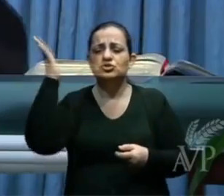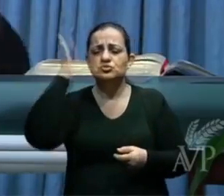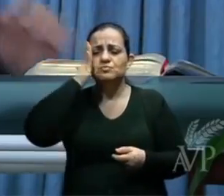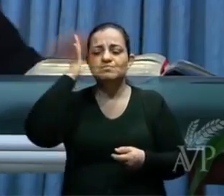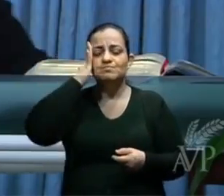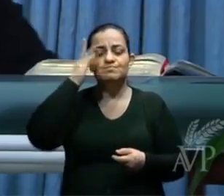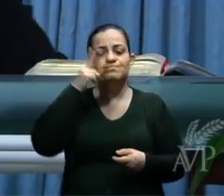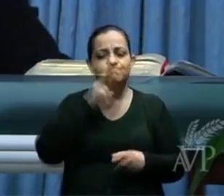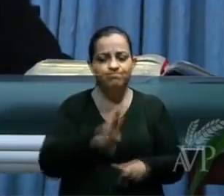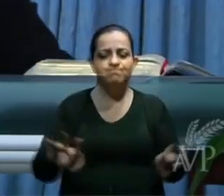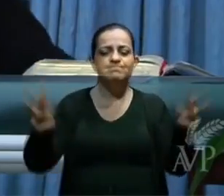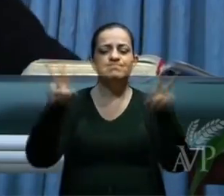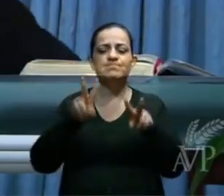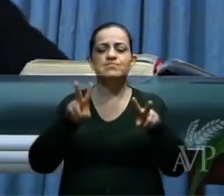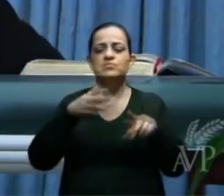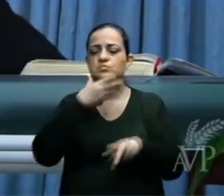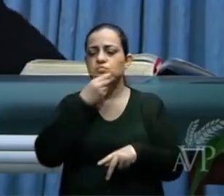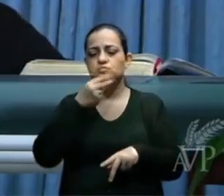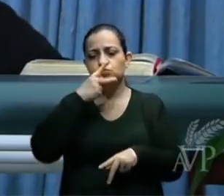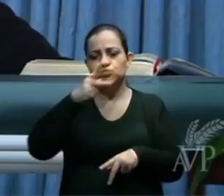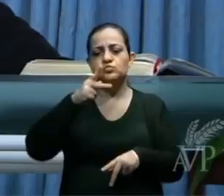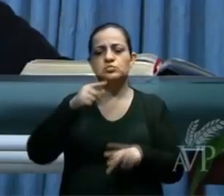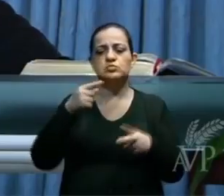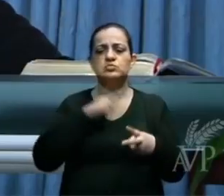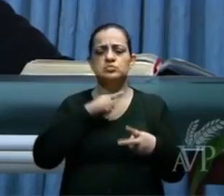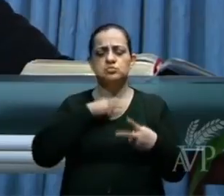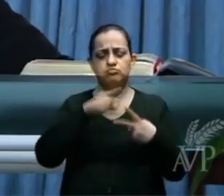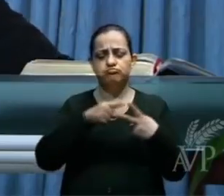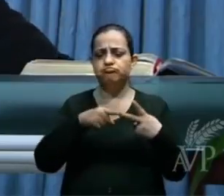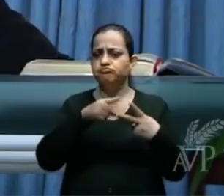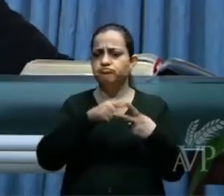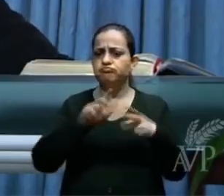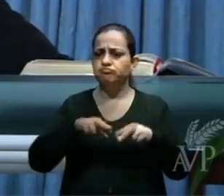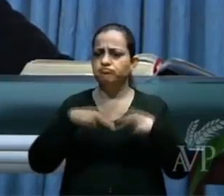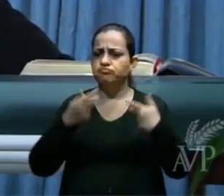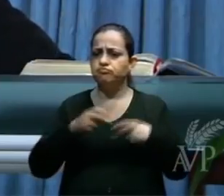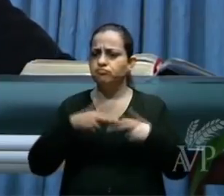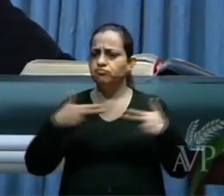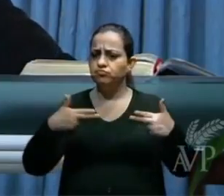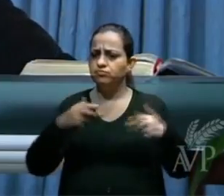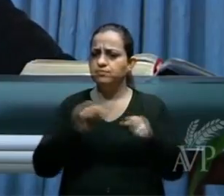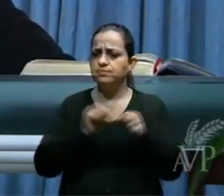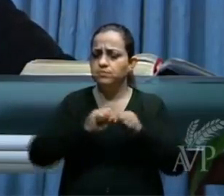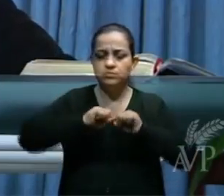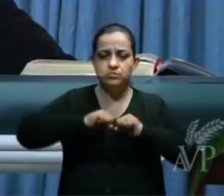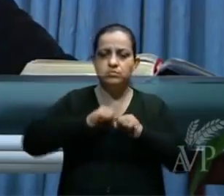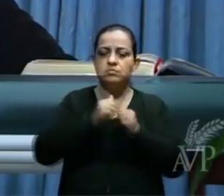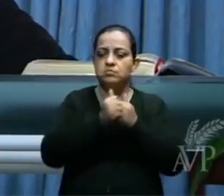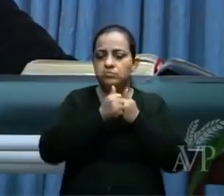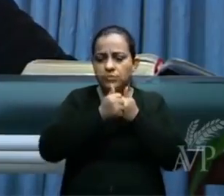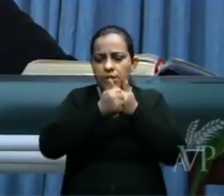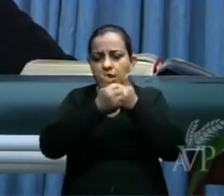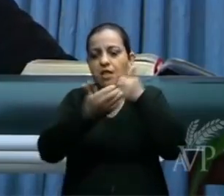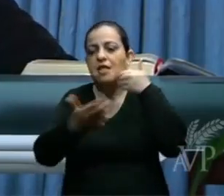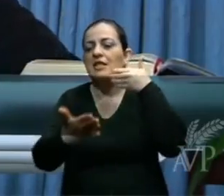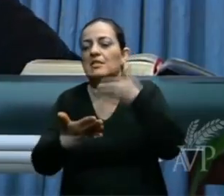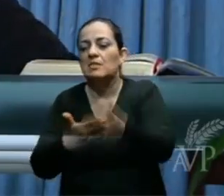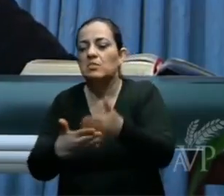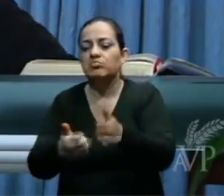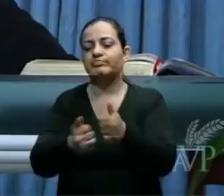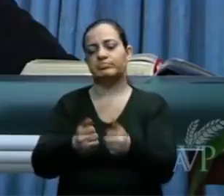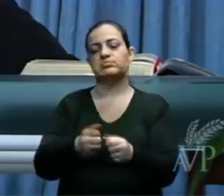que o irmão brana esteve com esses dois sinais e o eles acompanharam ele até a morte